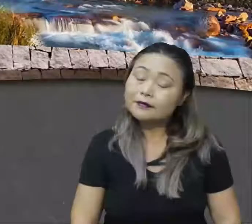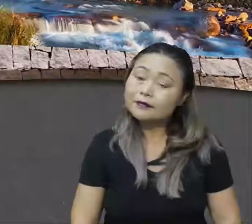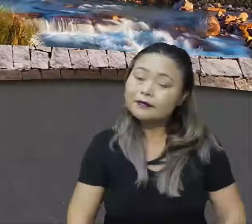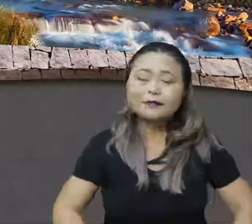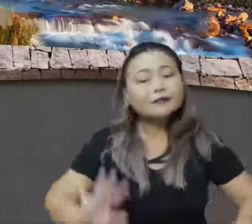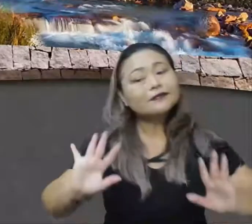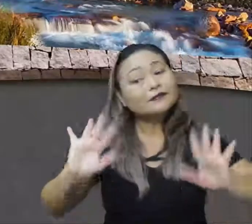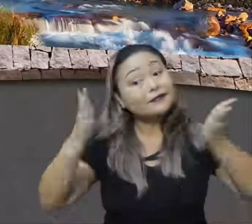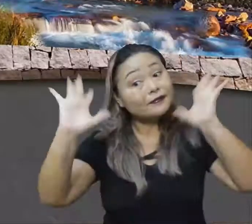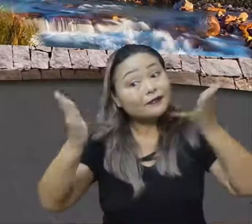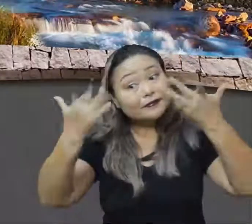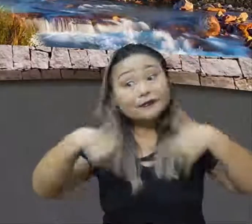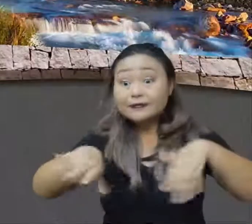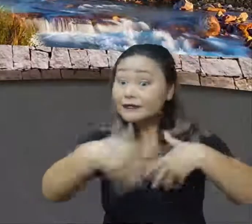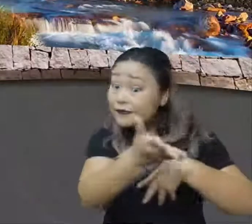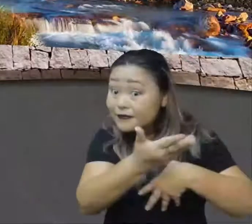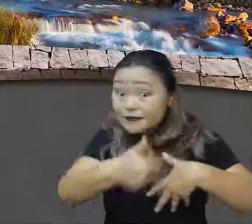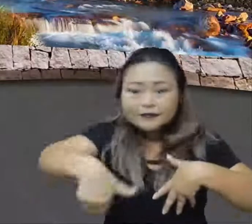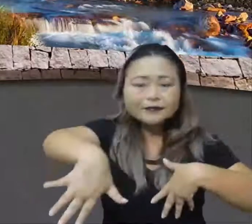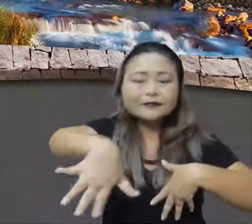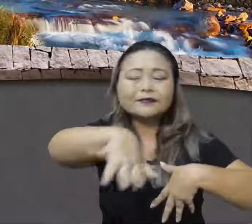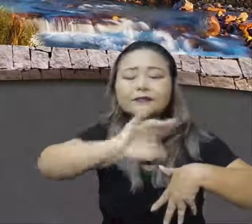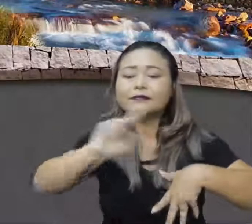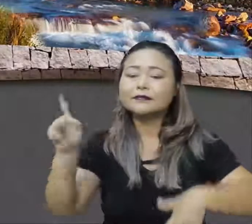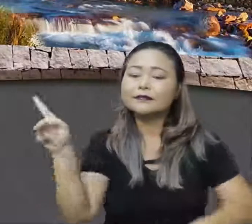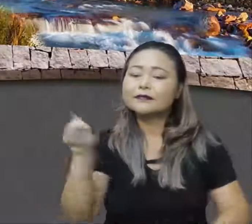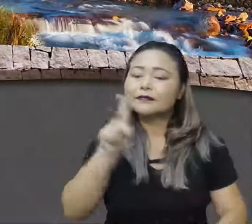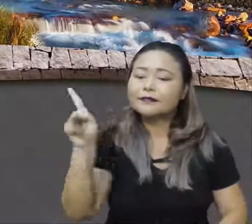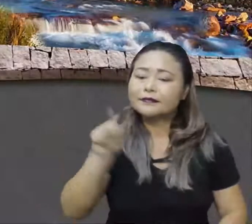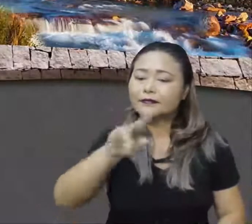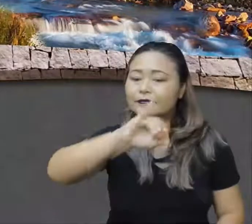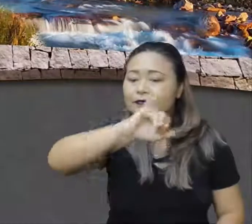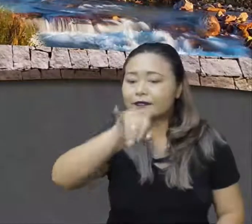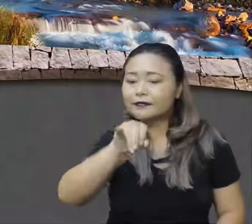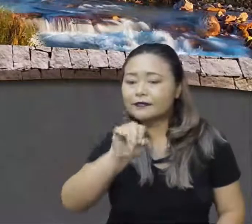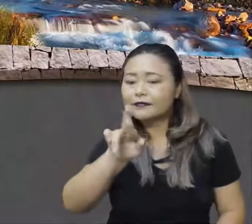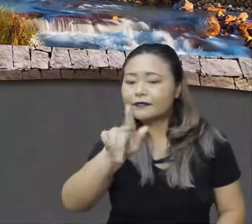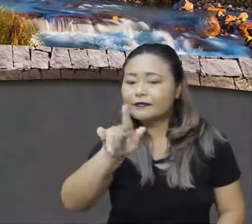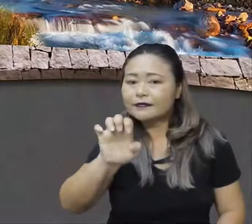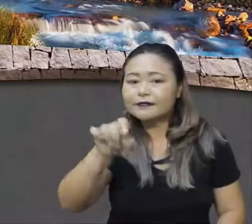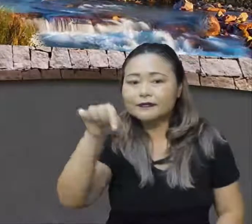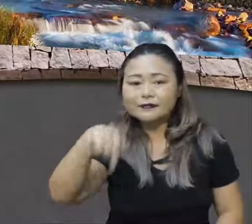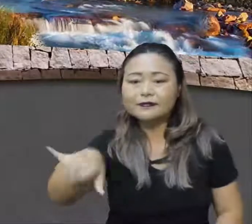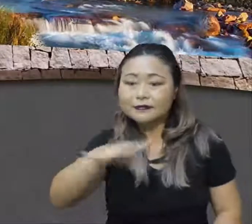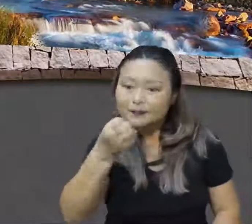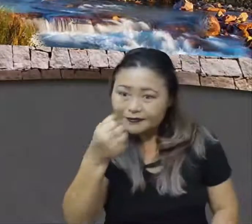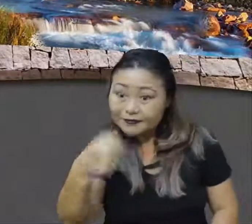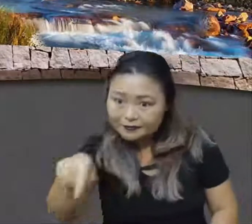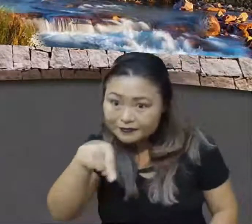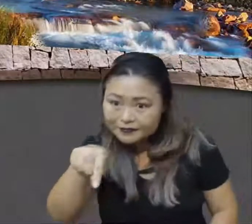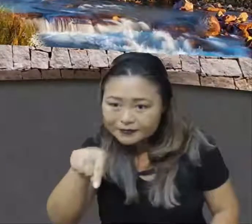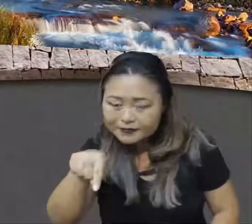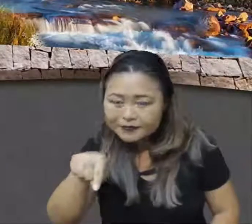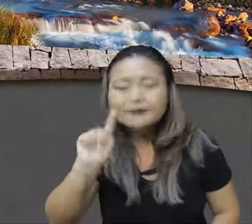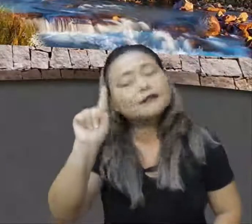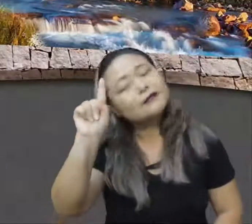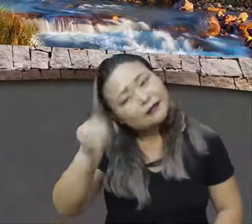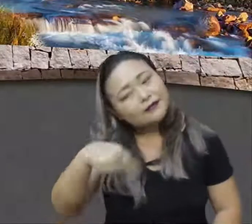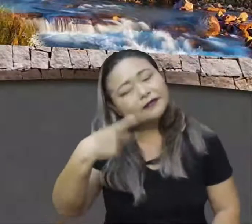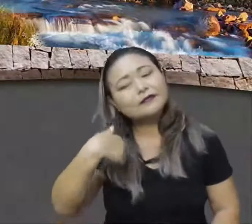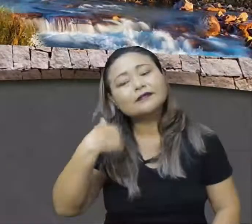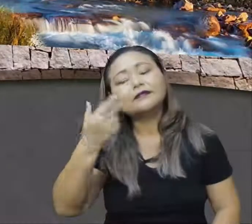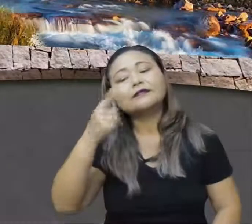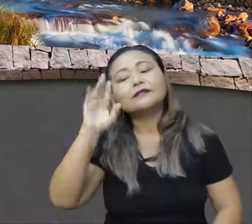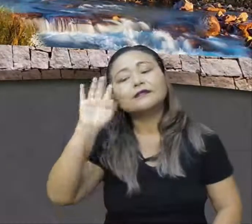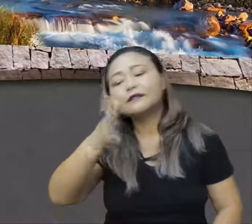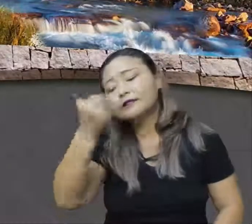Salve, salve, galera! Professor Jorge na área. Tudo bem com vocês? É isso aí, vamos